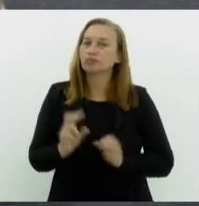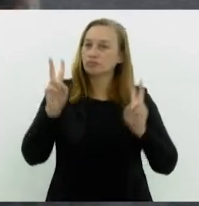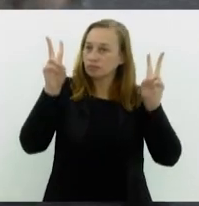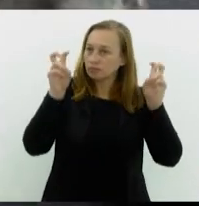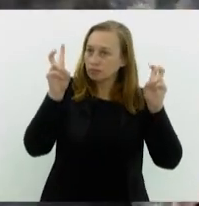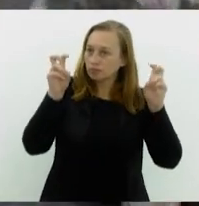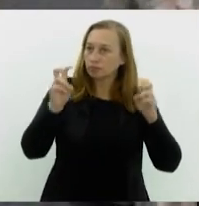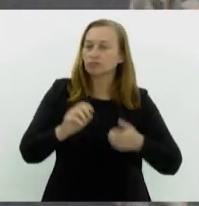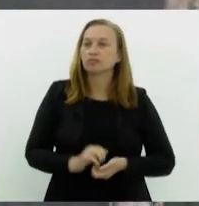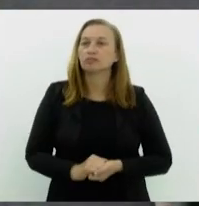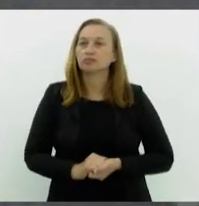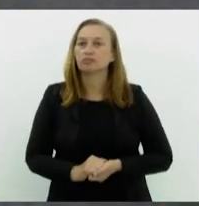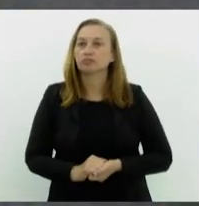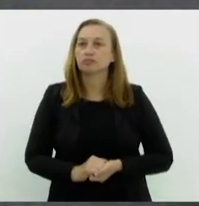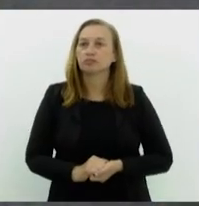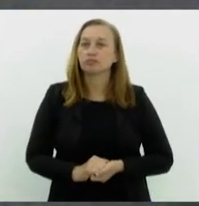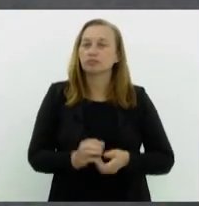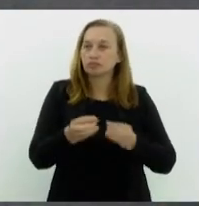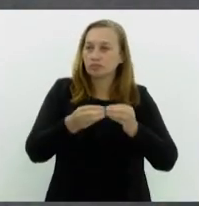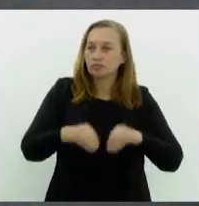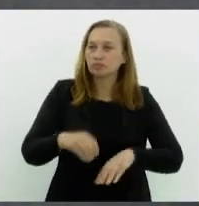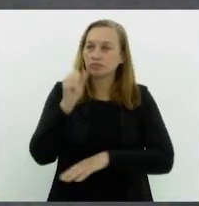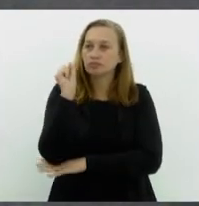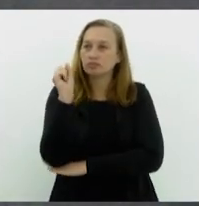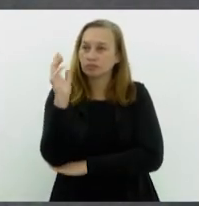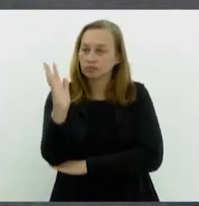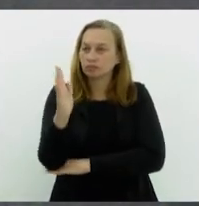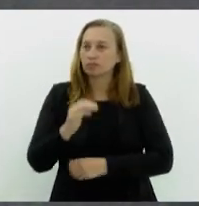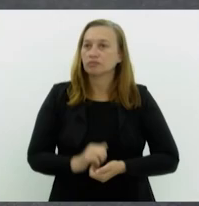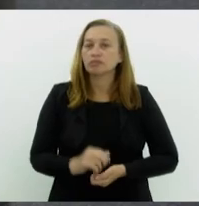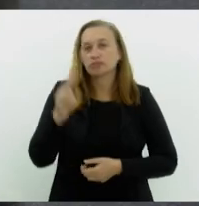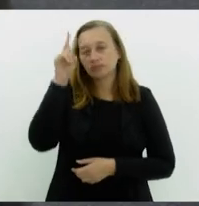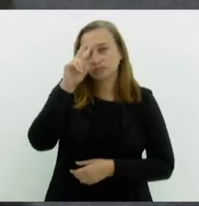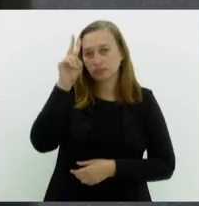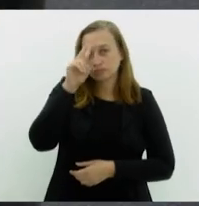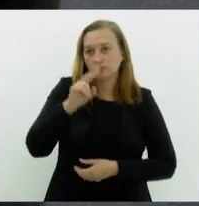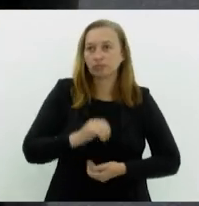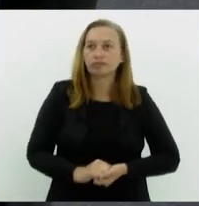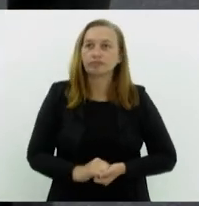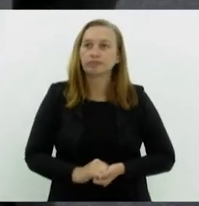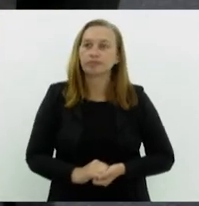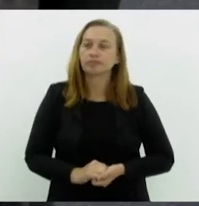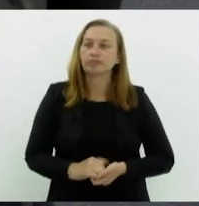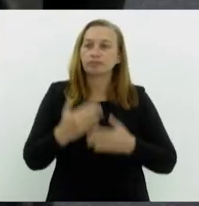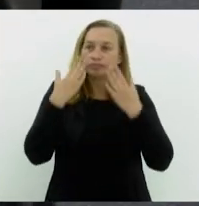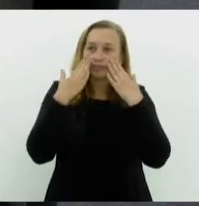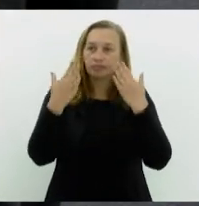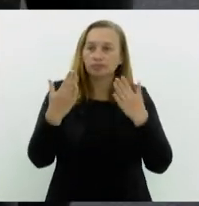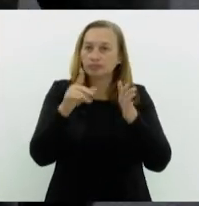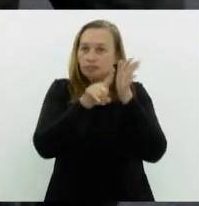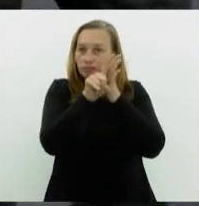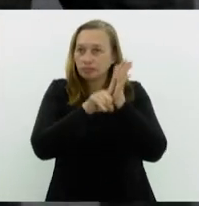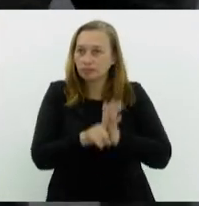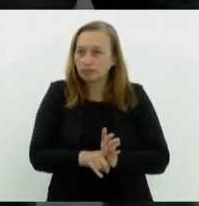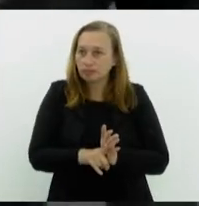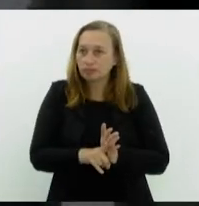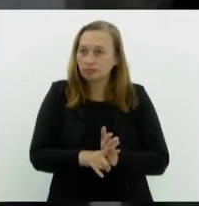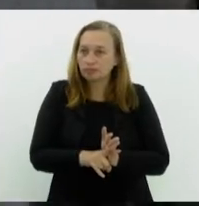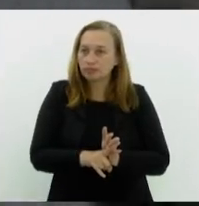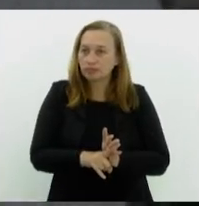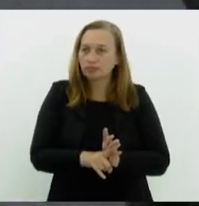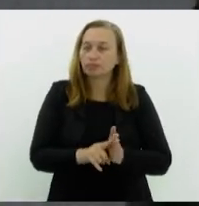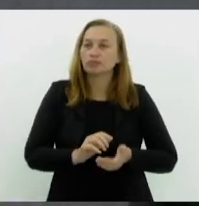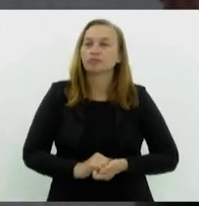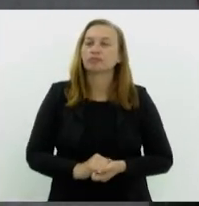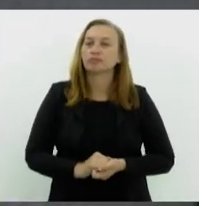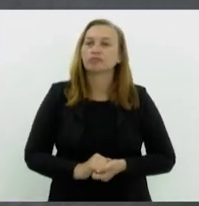de desastres ambientais, a gente lembrar que foi apresentada uma pesquisa pela